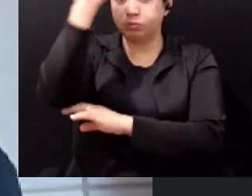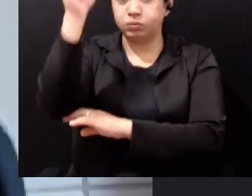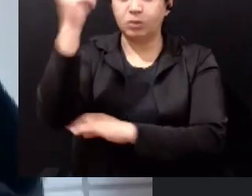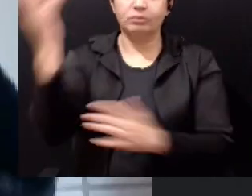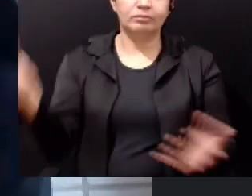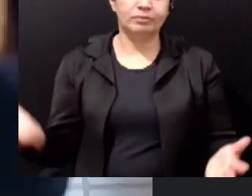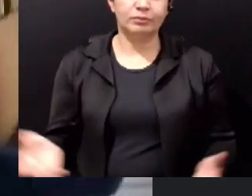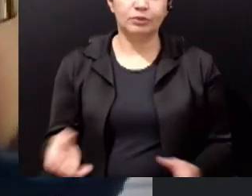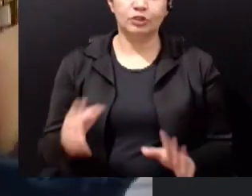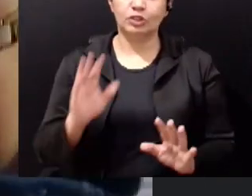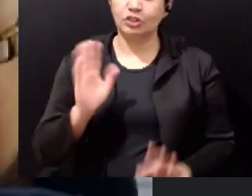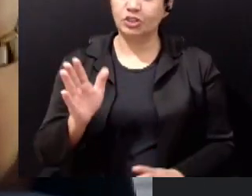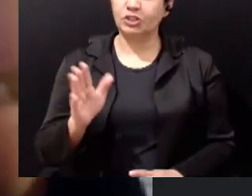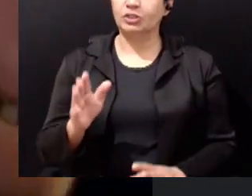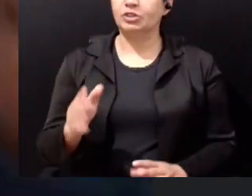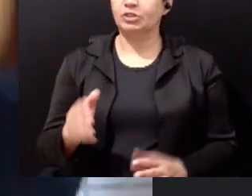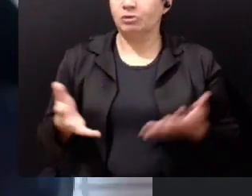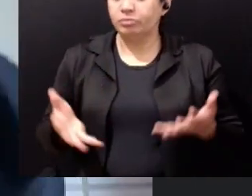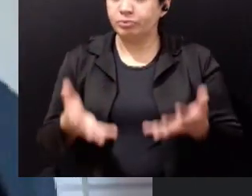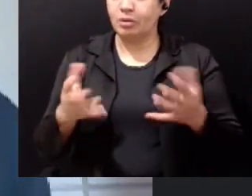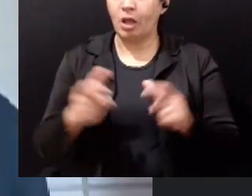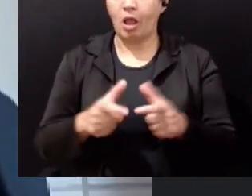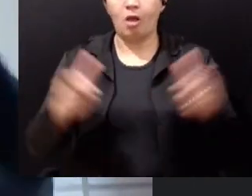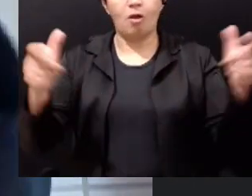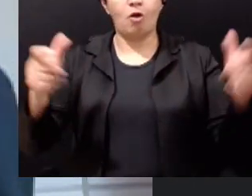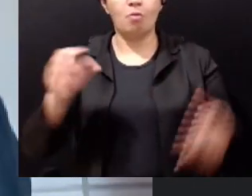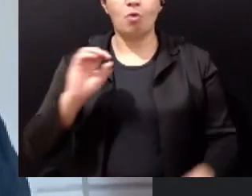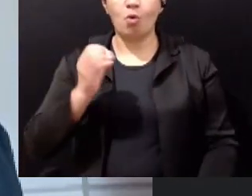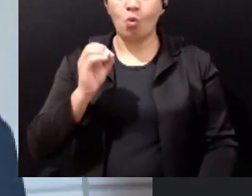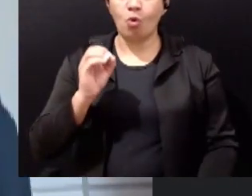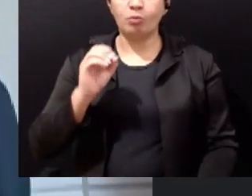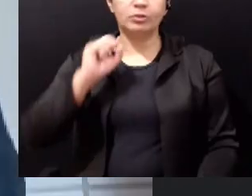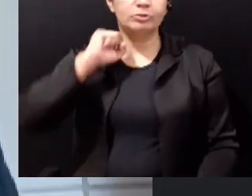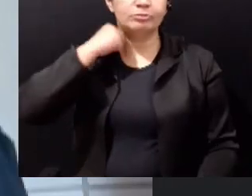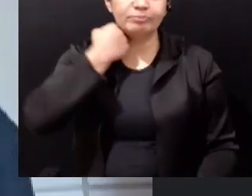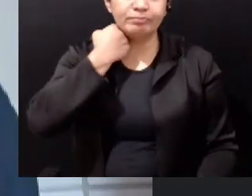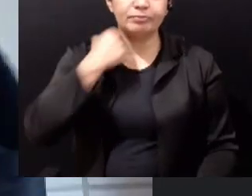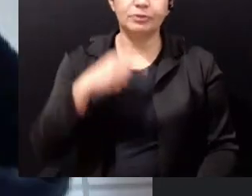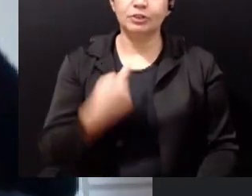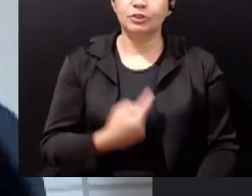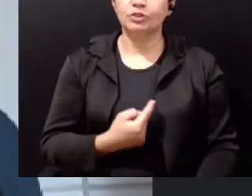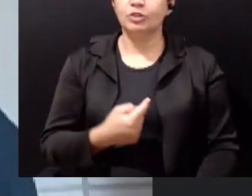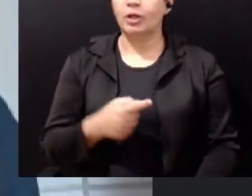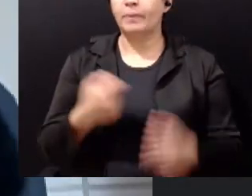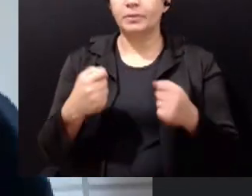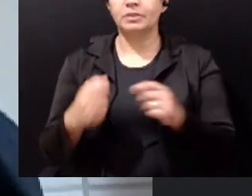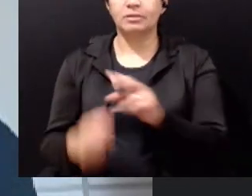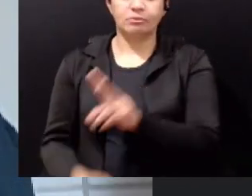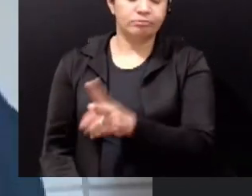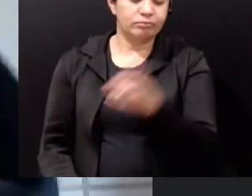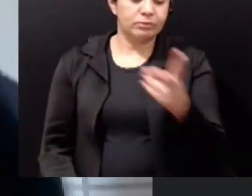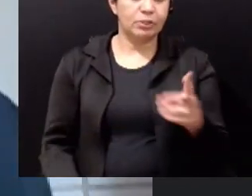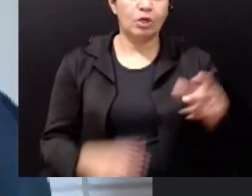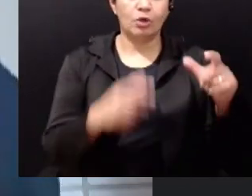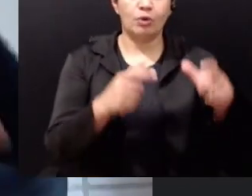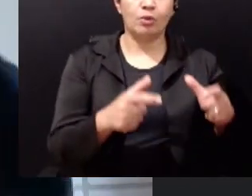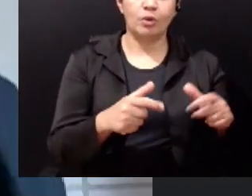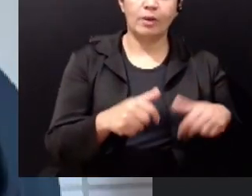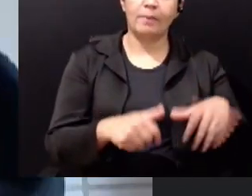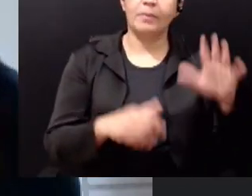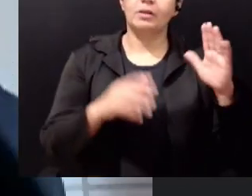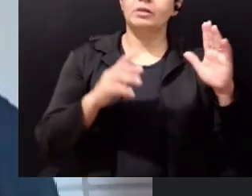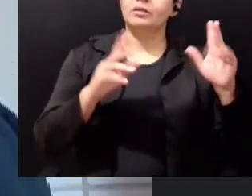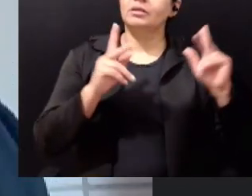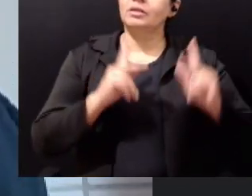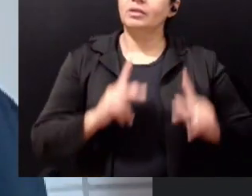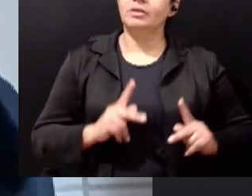já contribui para esse aumento desse hormônio, mas a gente fazendo o contrário, o inverso, procurando lugares mais tranquilos, um parque, para um